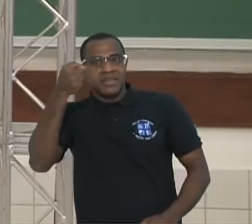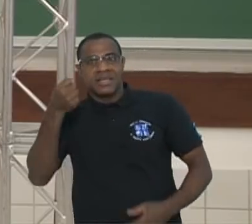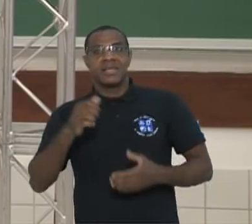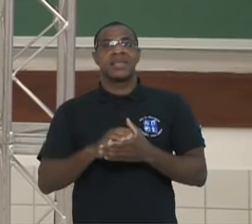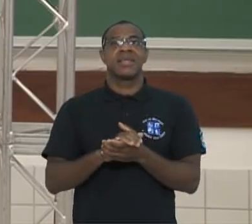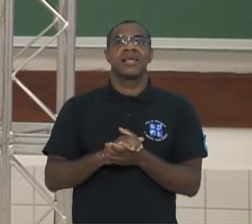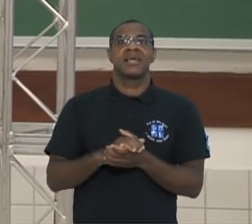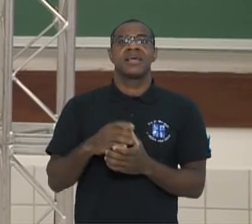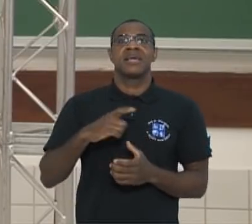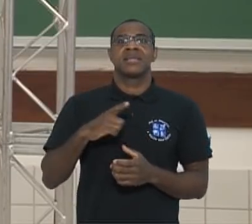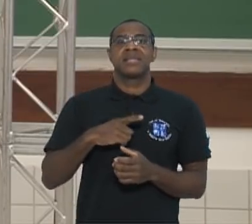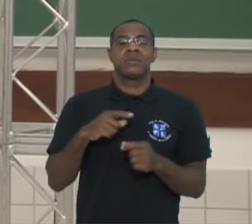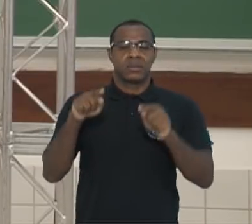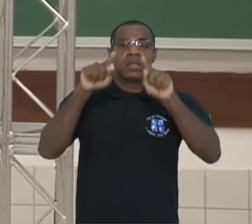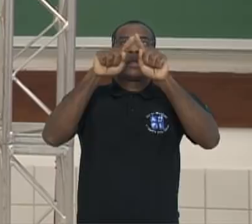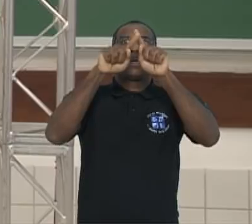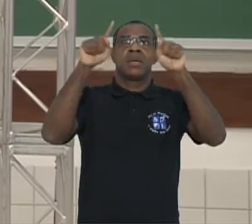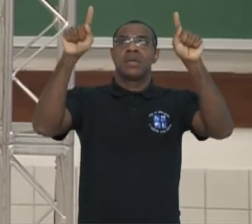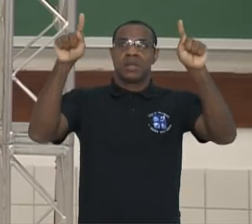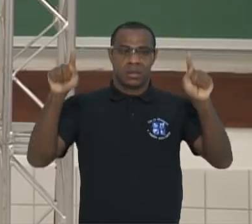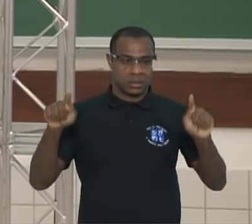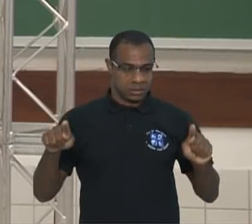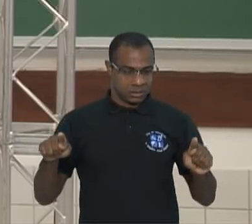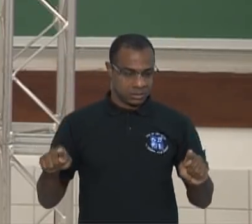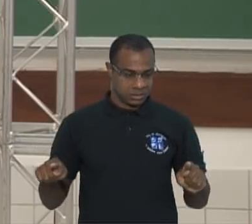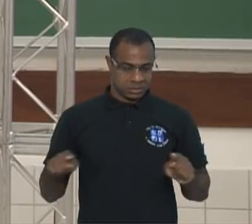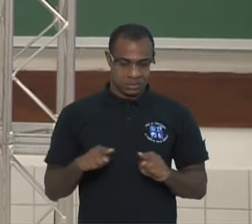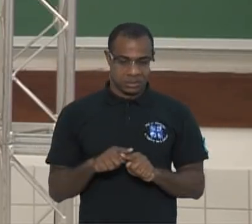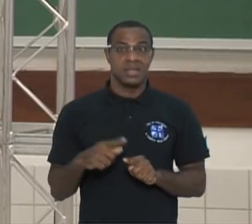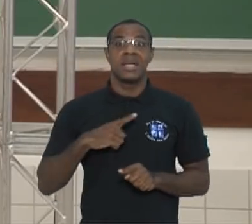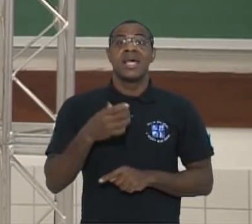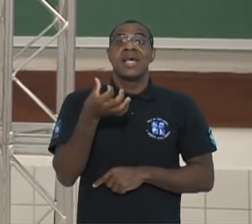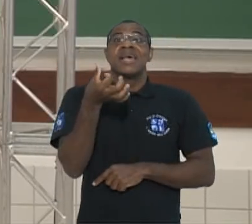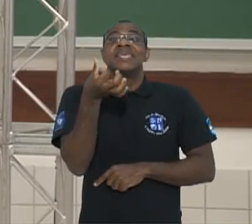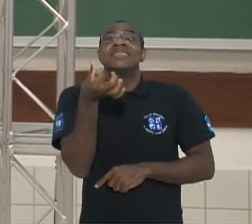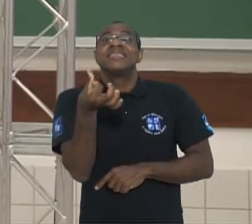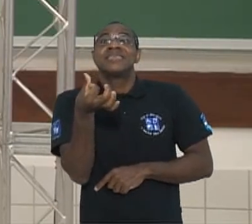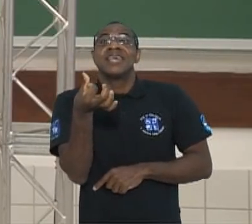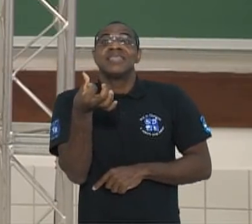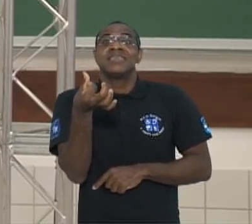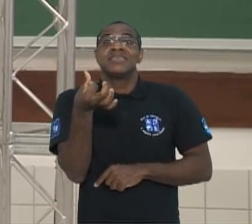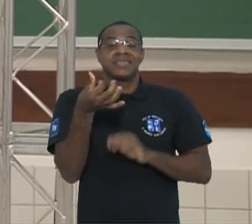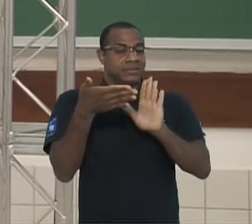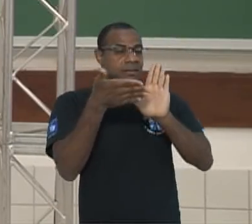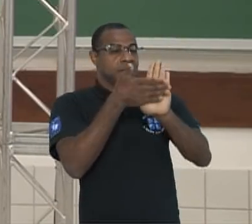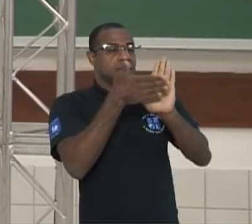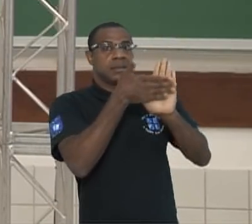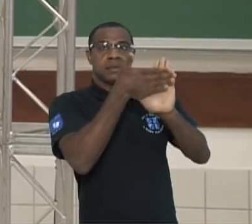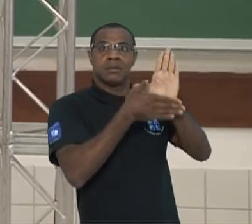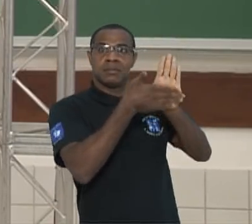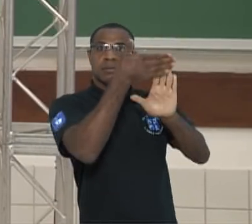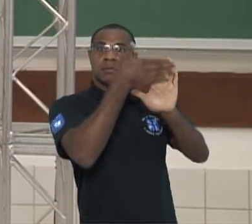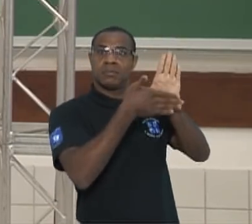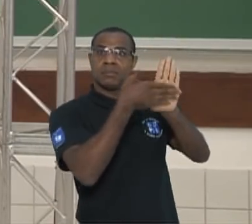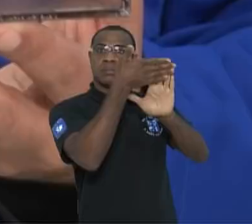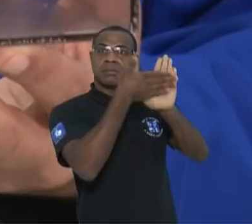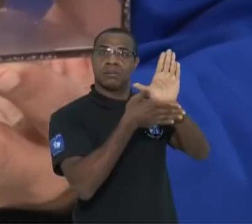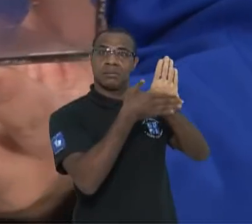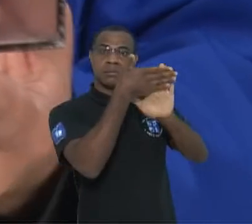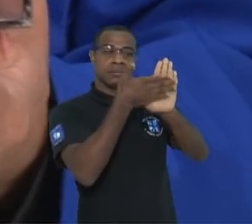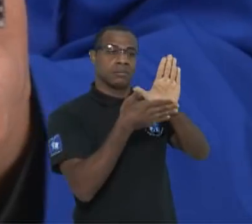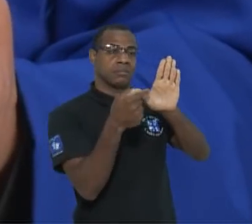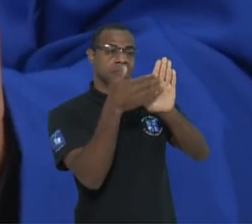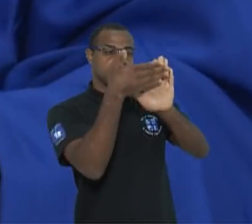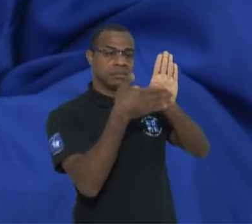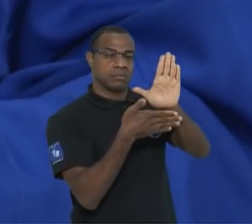de 6 faces, 1, 2, 3, 4, 5, 6 faces, né? E que tenham as